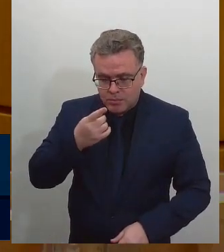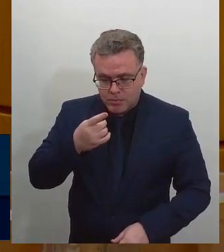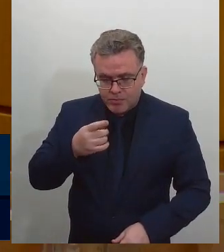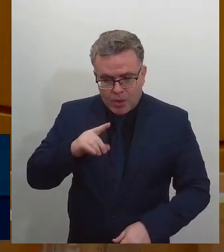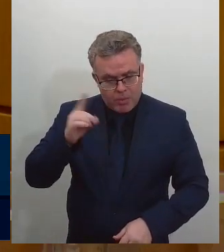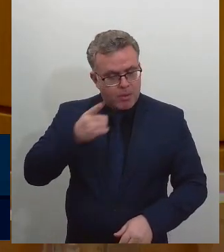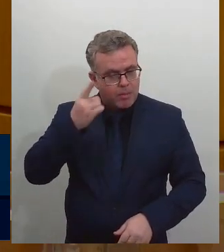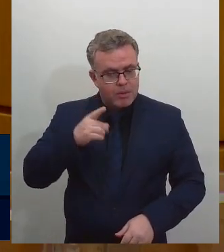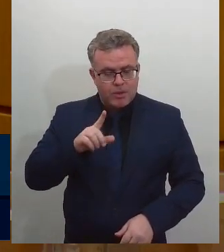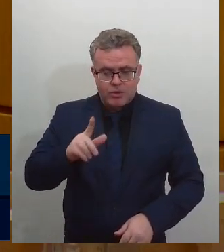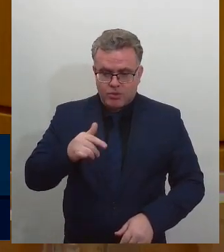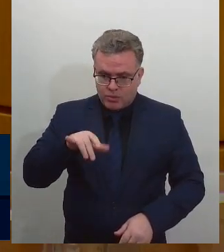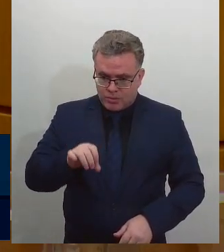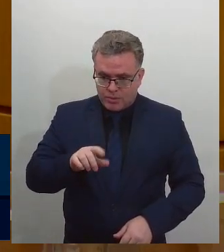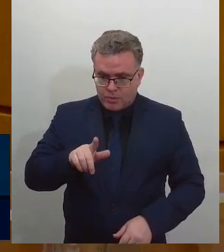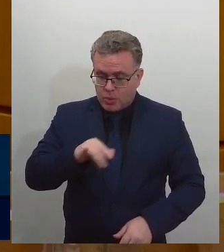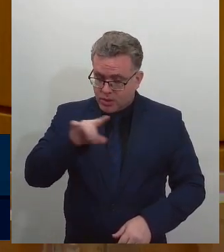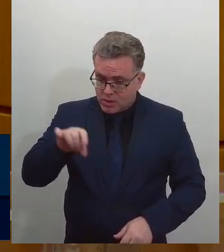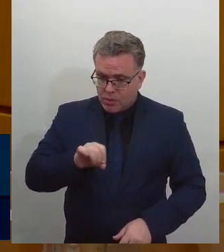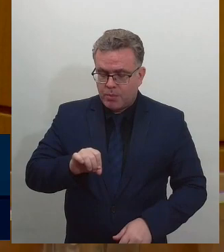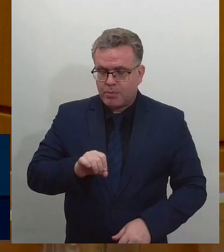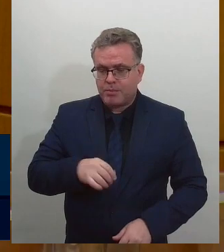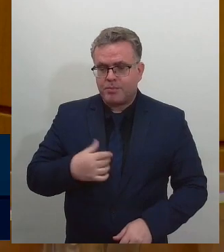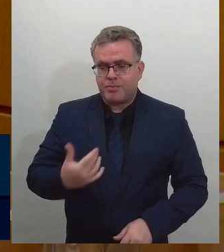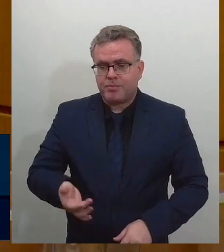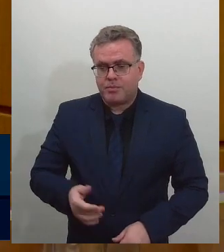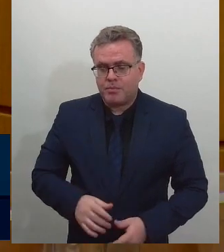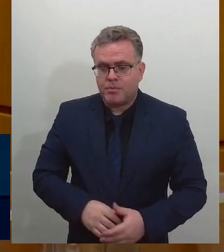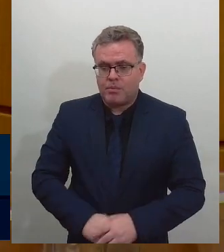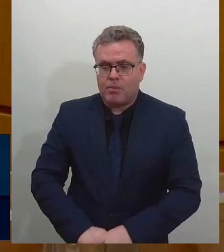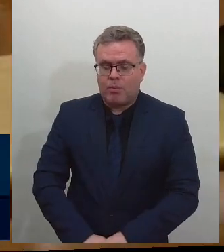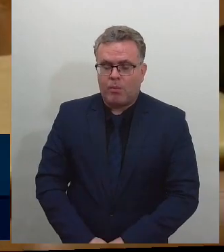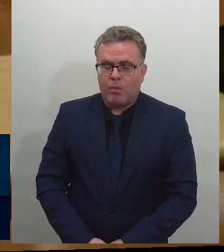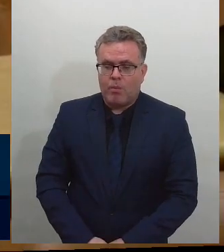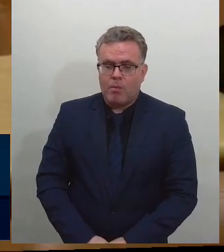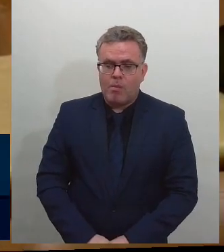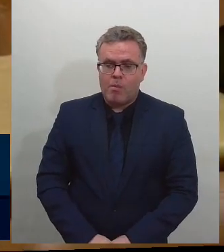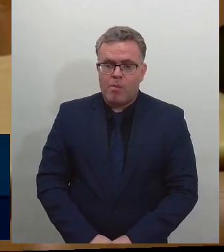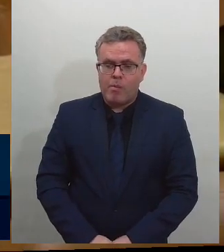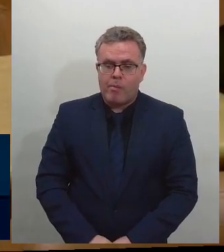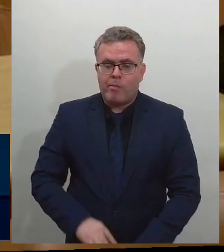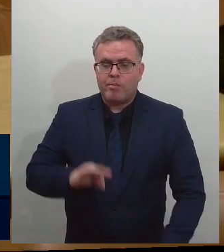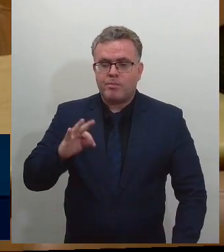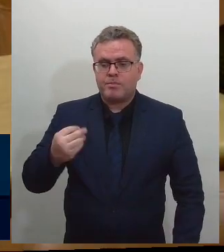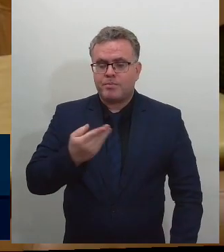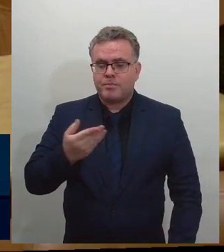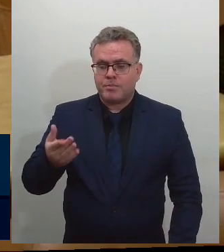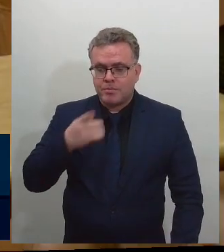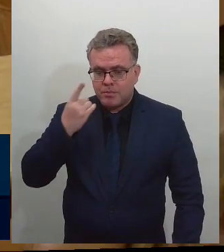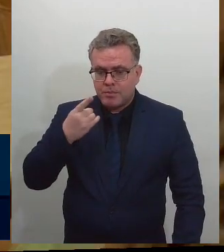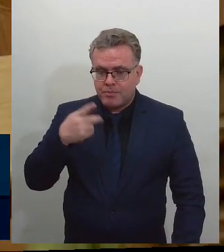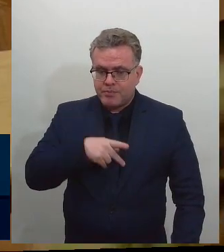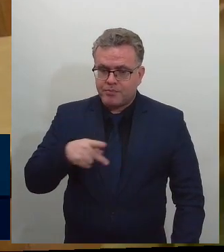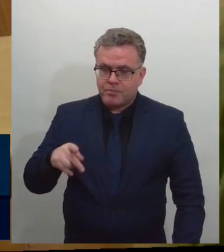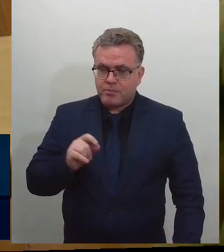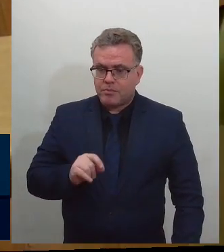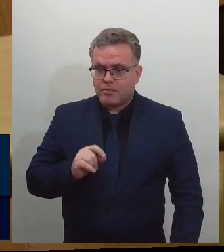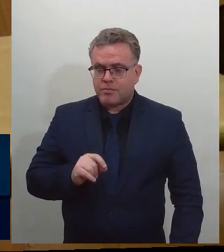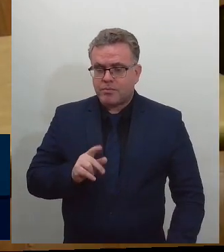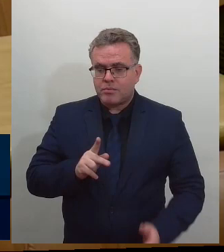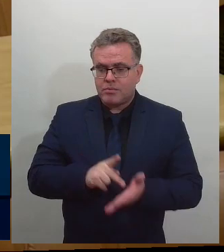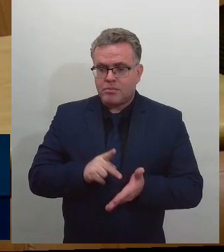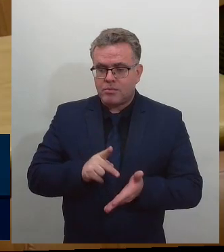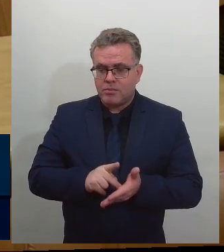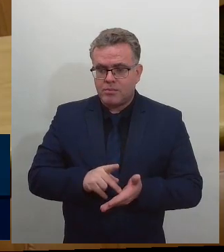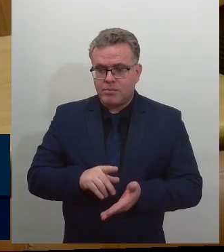Bom dia, deputado Chico dos Correios, bom dia a todos os deputados presentes, bom dia, presidente. Realmente, Chico, é um problema que se